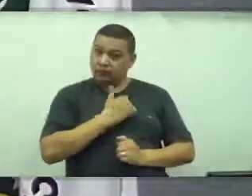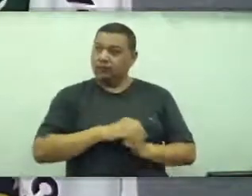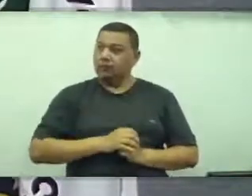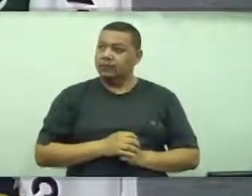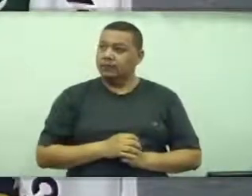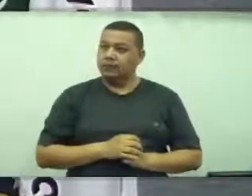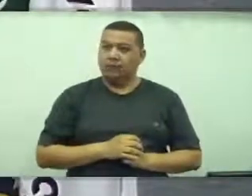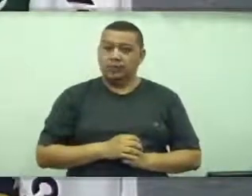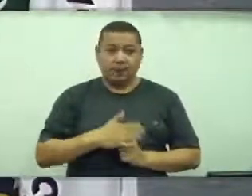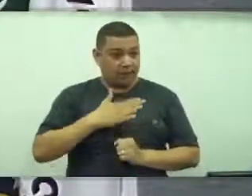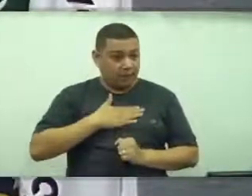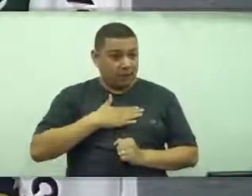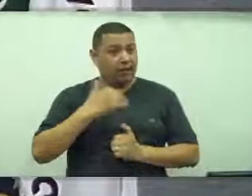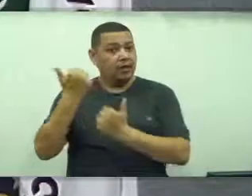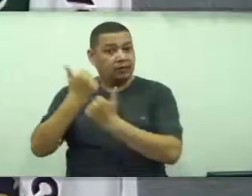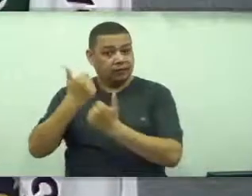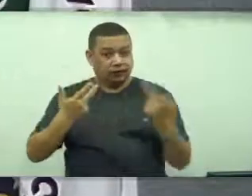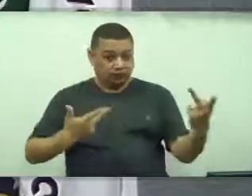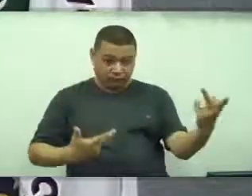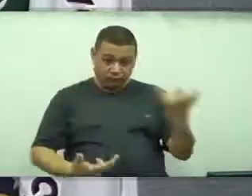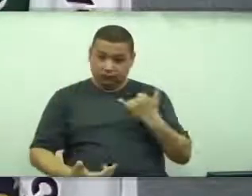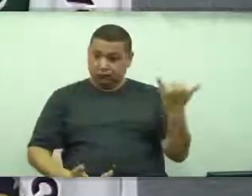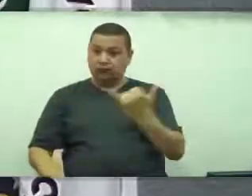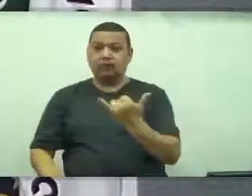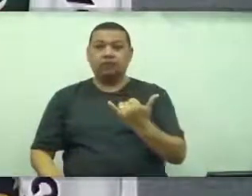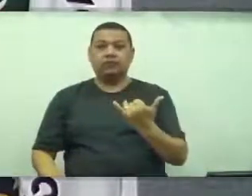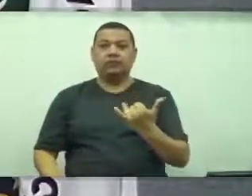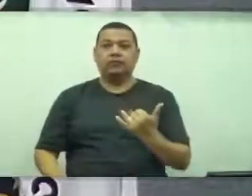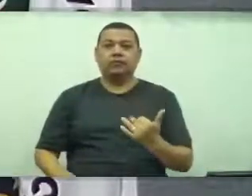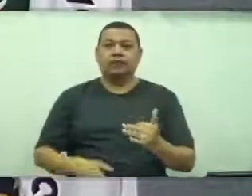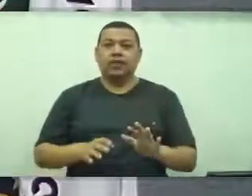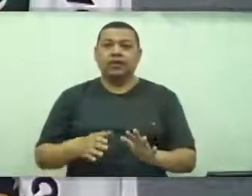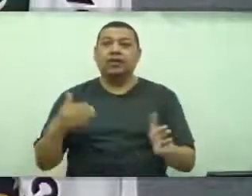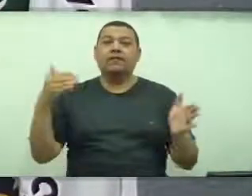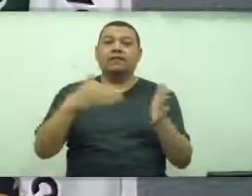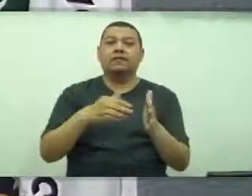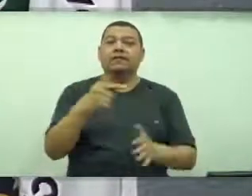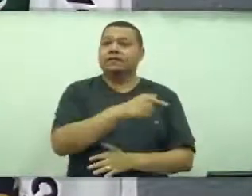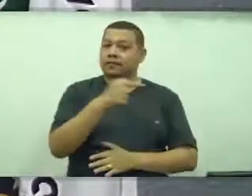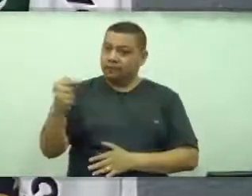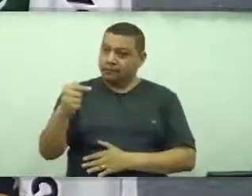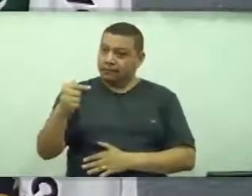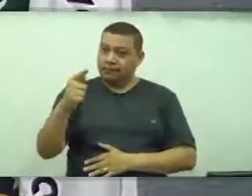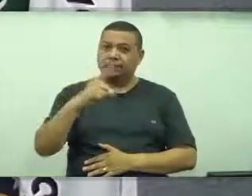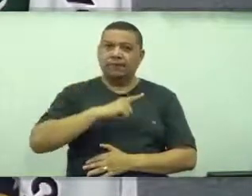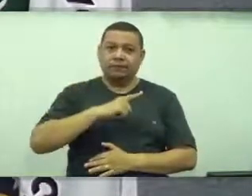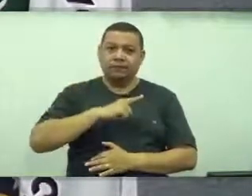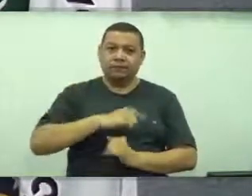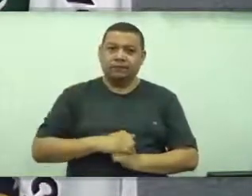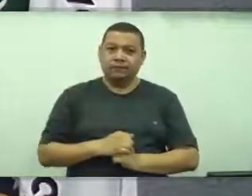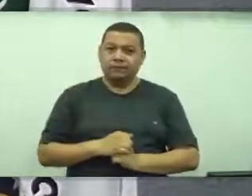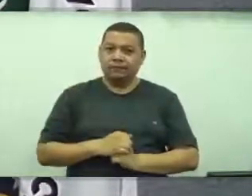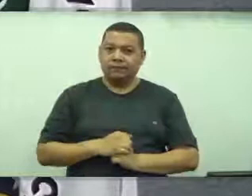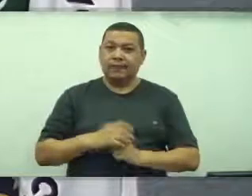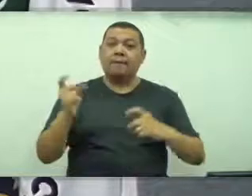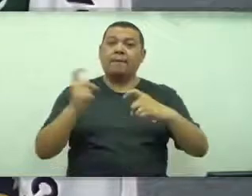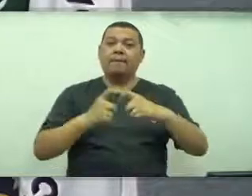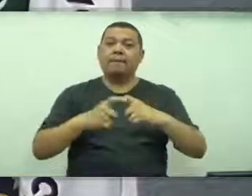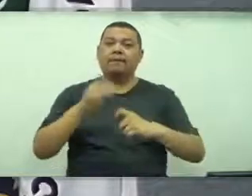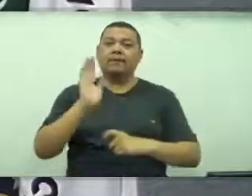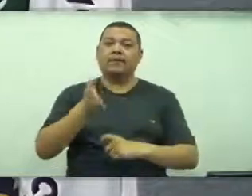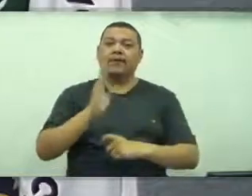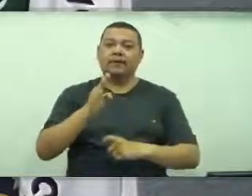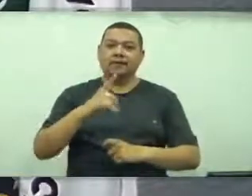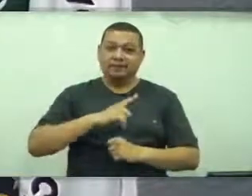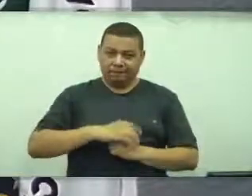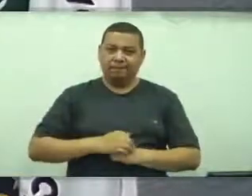me garantiu ao vice-prefeito que no máximo esse final de semana para outra semana estará um médico